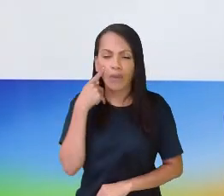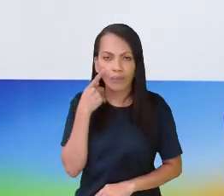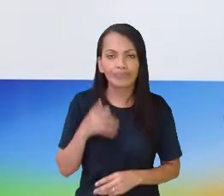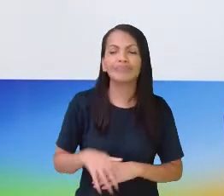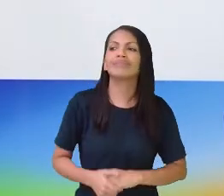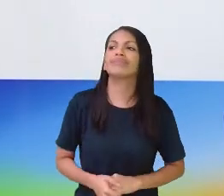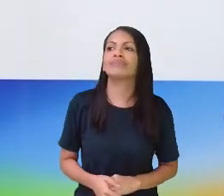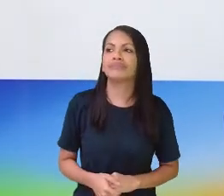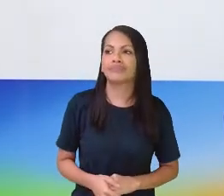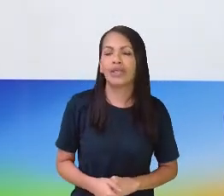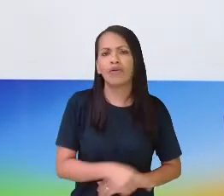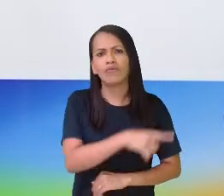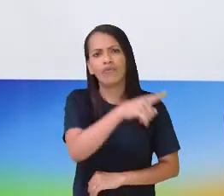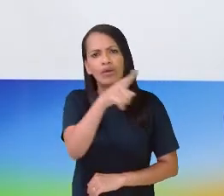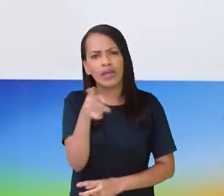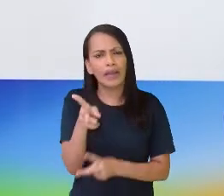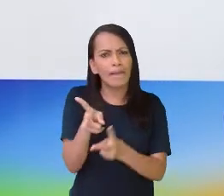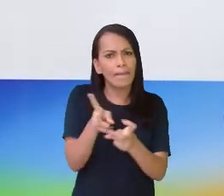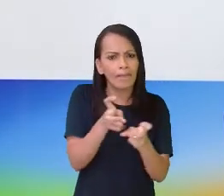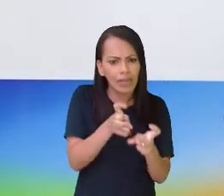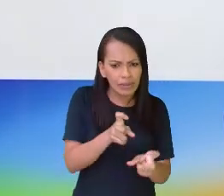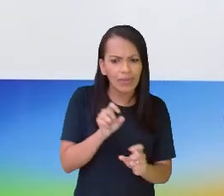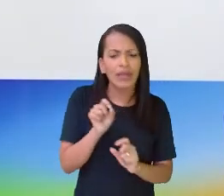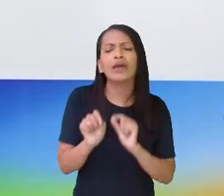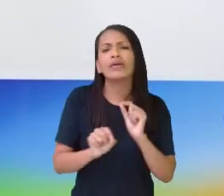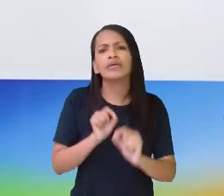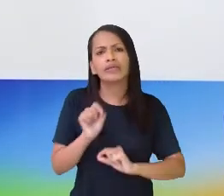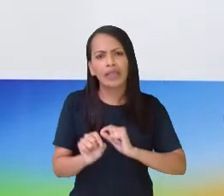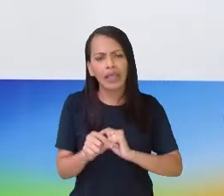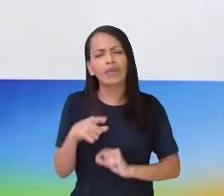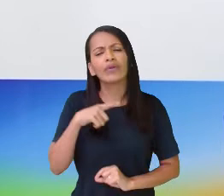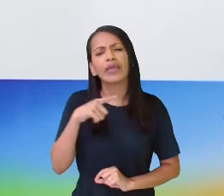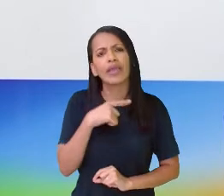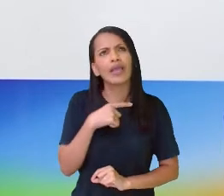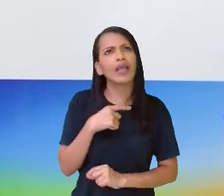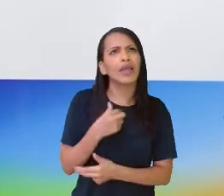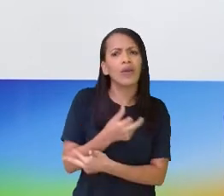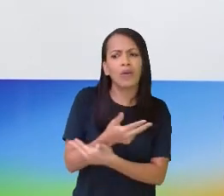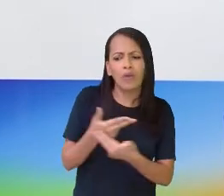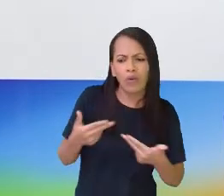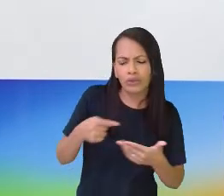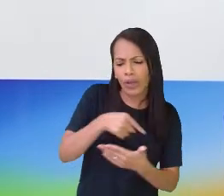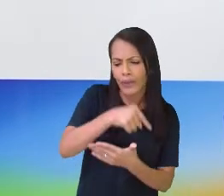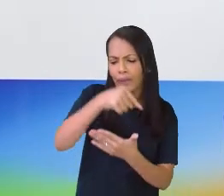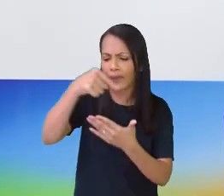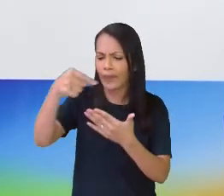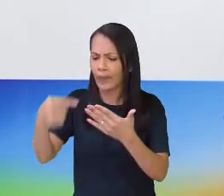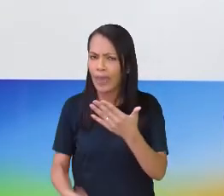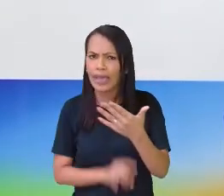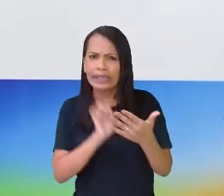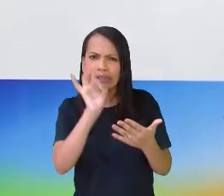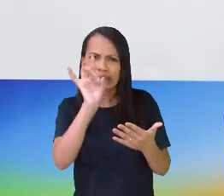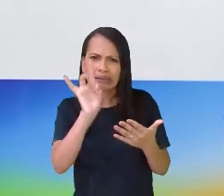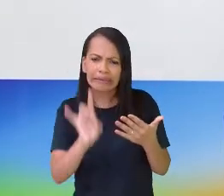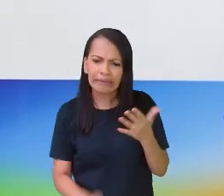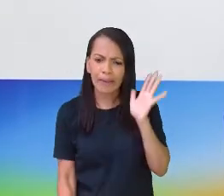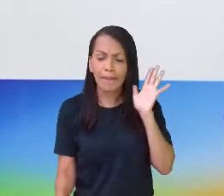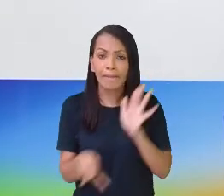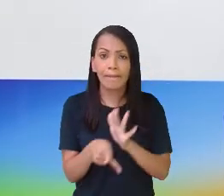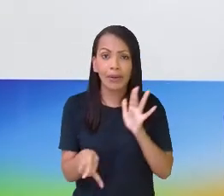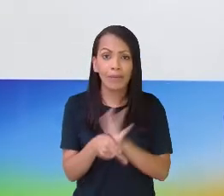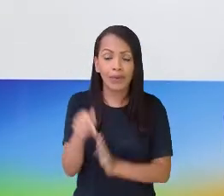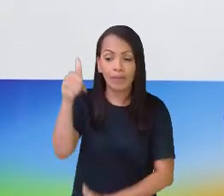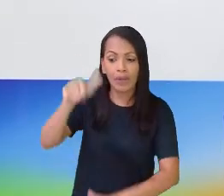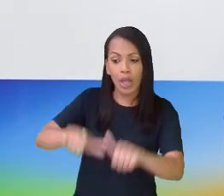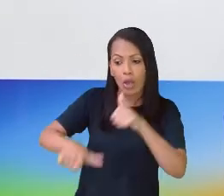Então, percebam que a gente trouxe aspectos muito específicos, né, para a avaliação